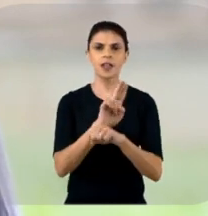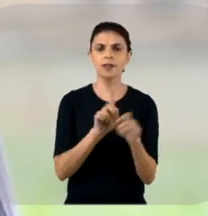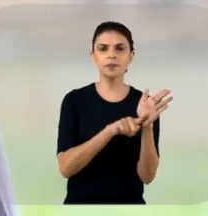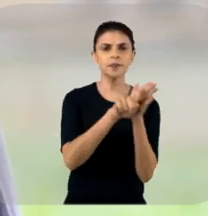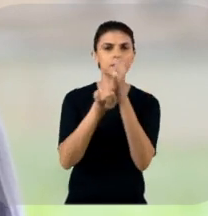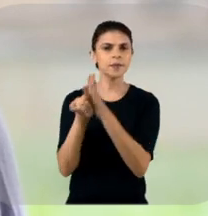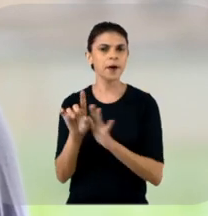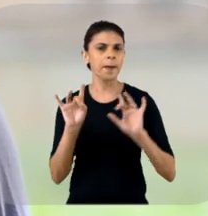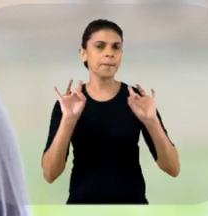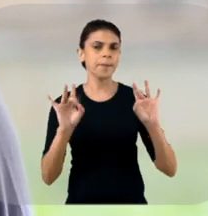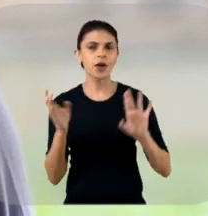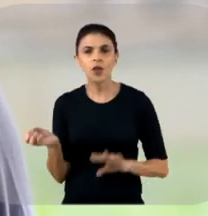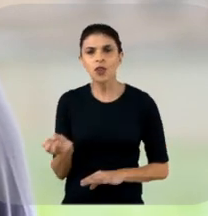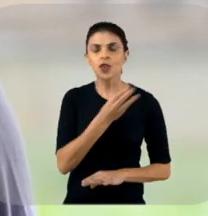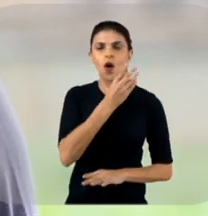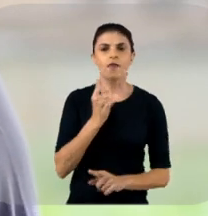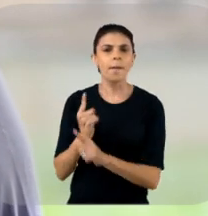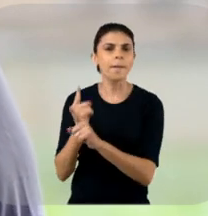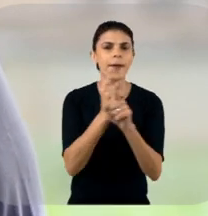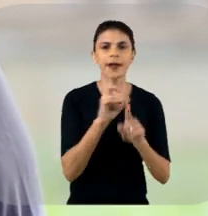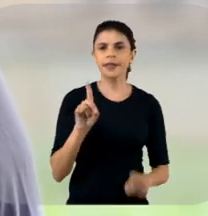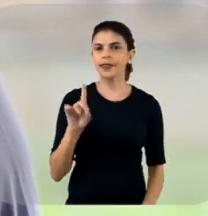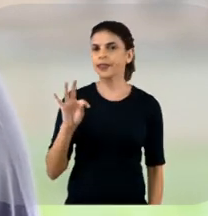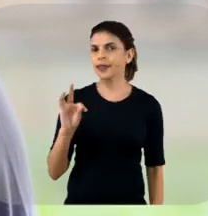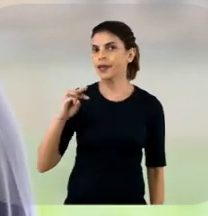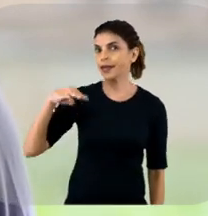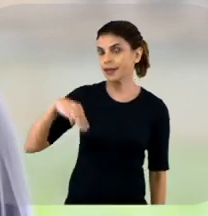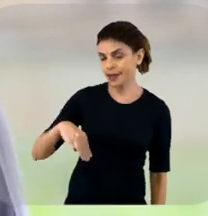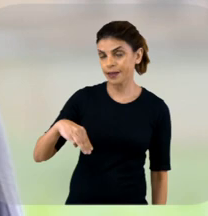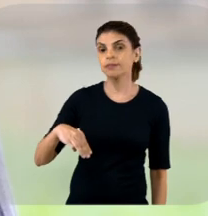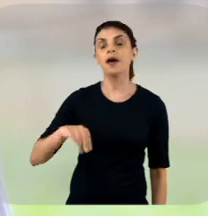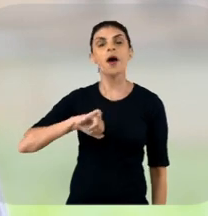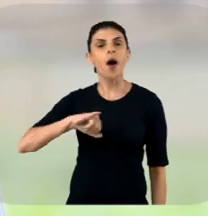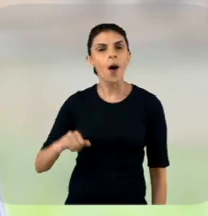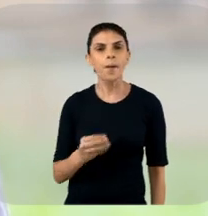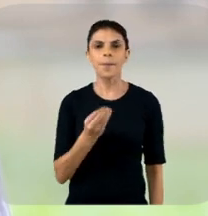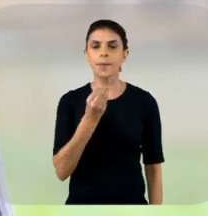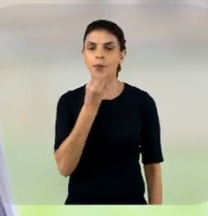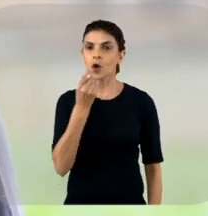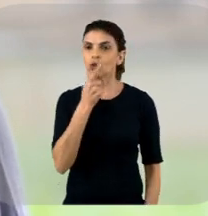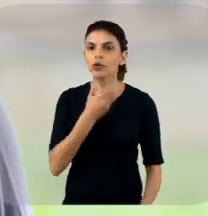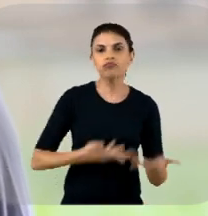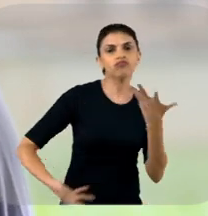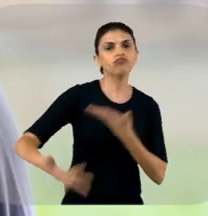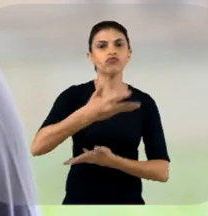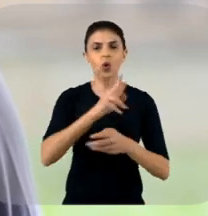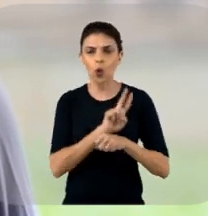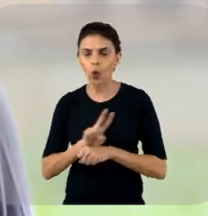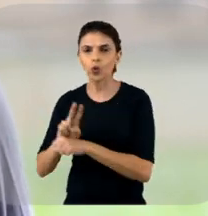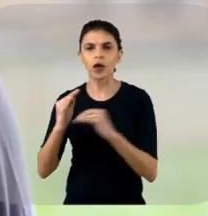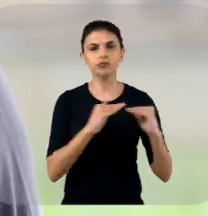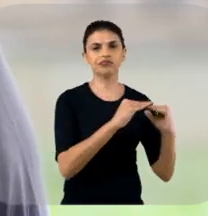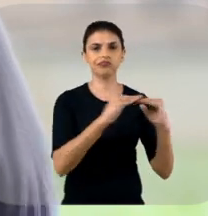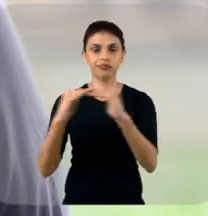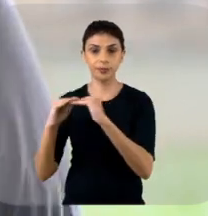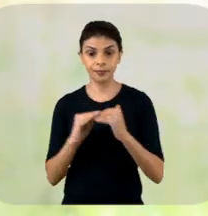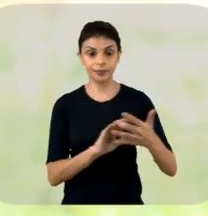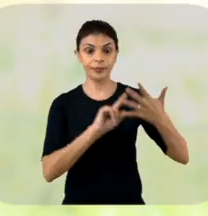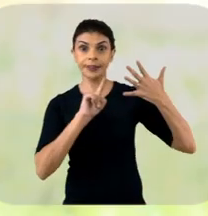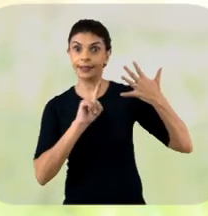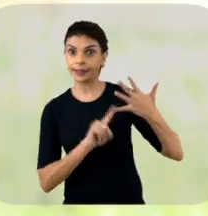o diagnóstico de novos casos de DTNs, de forma oportuna para um cuidado